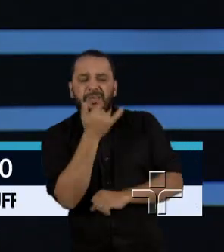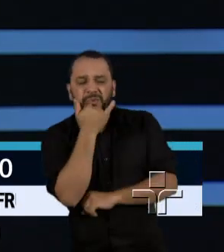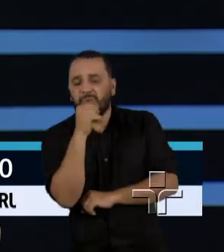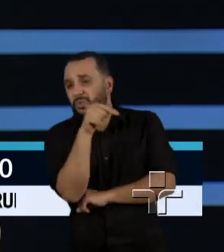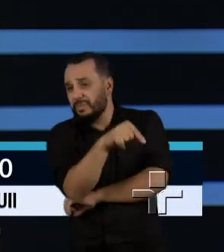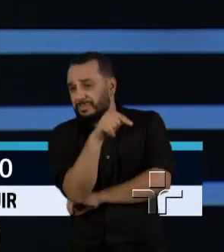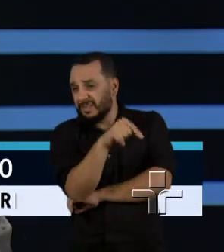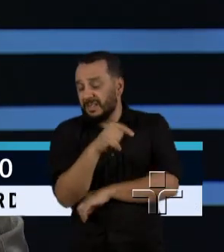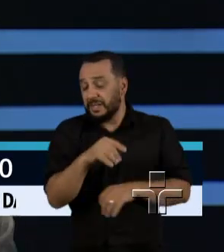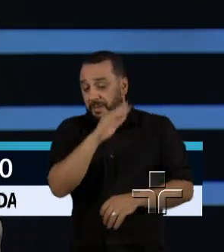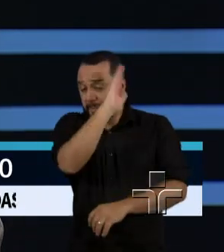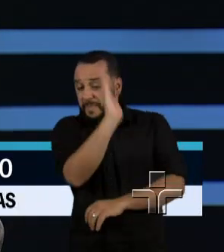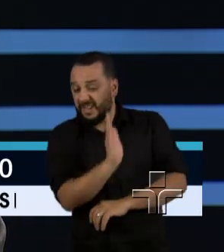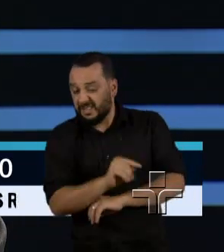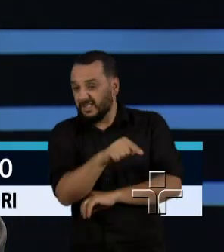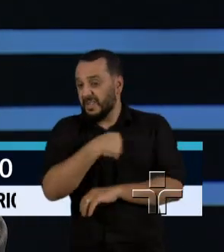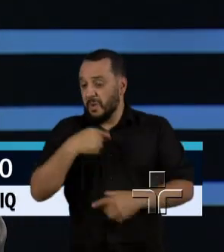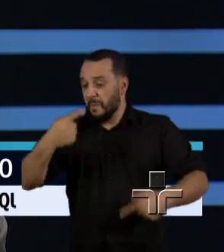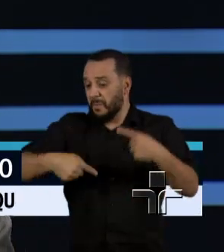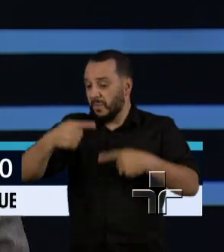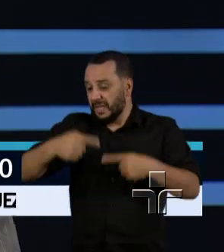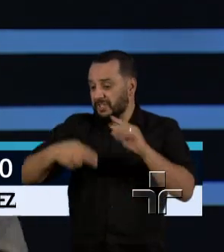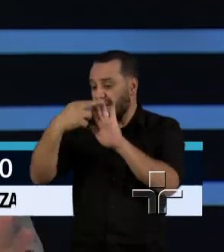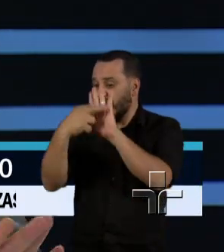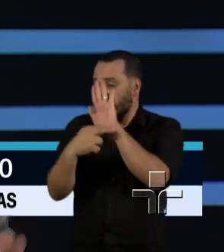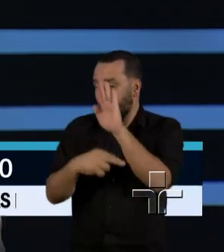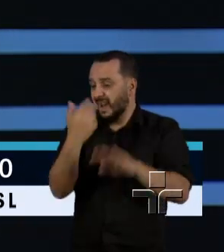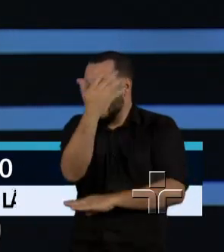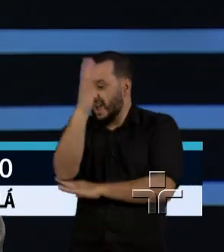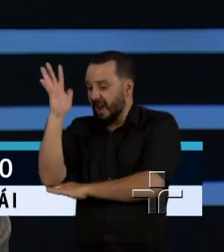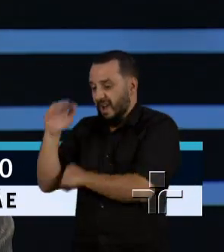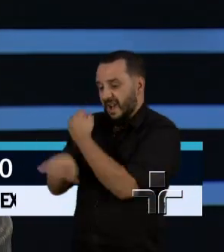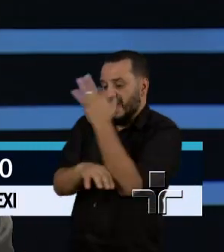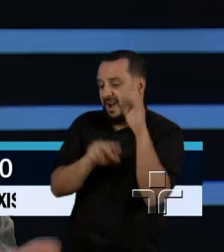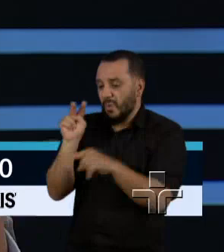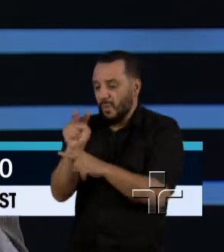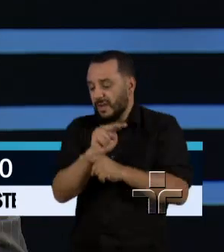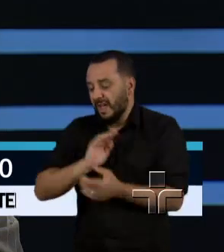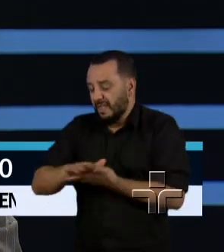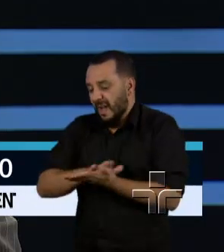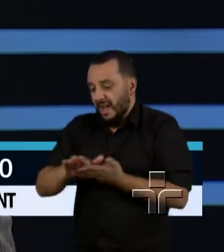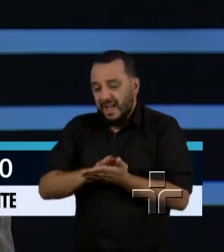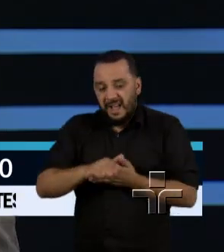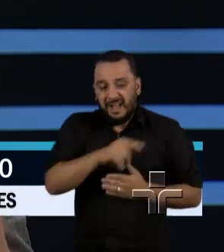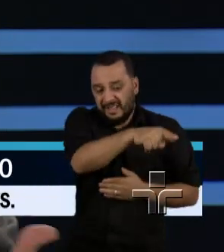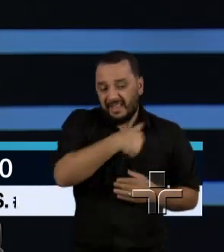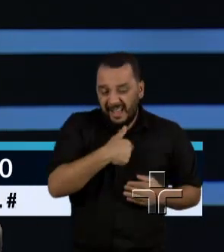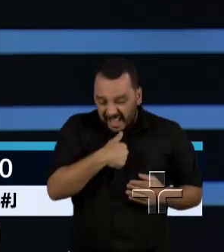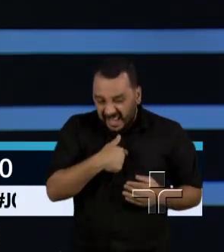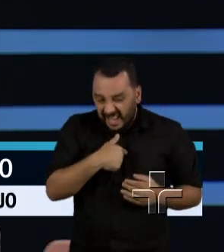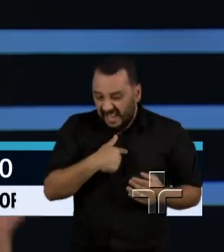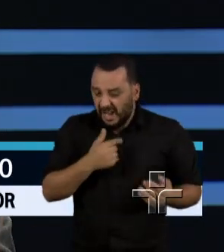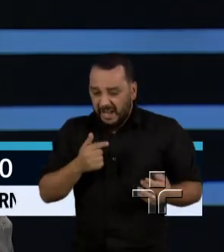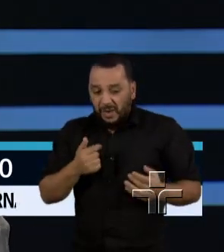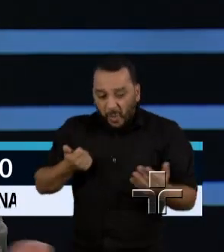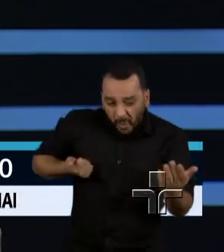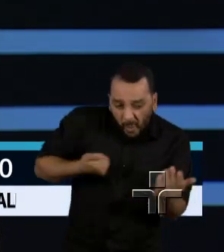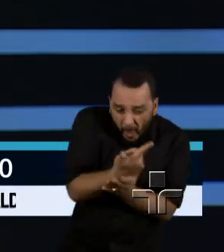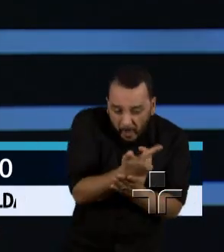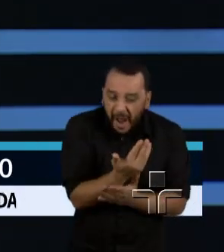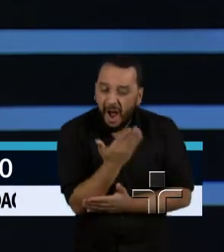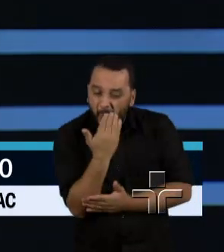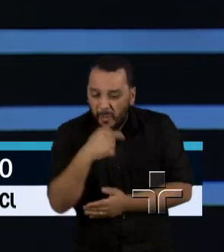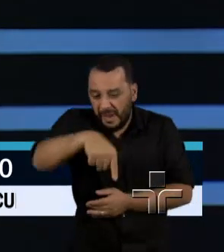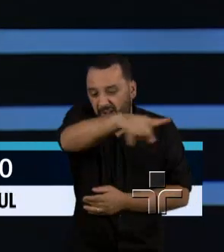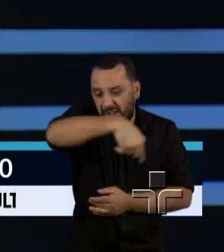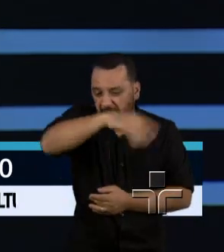que não tem uma política ambiental, então não vamos deixar entrar aqui. Os consumidores podem apoiar esses países, por exemplo, para